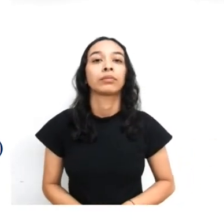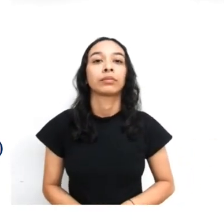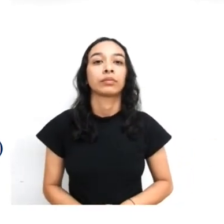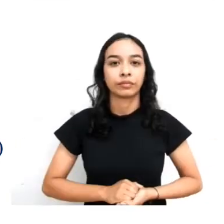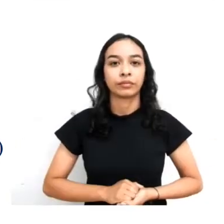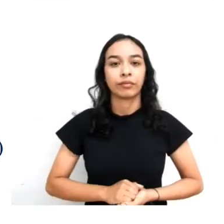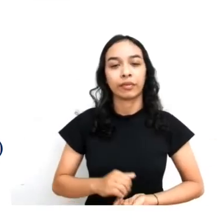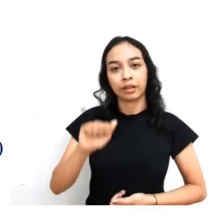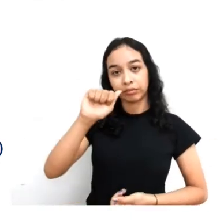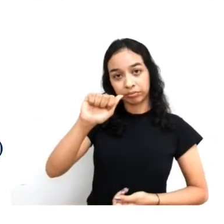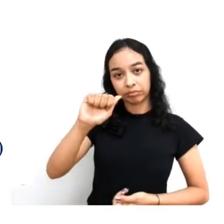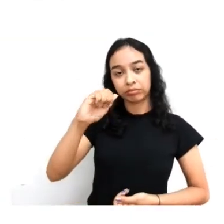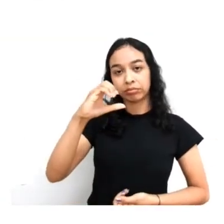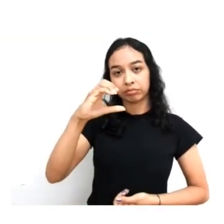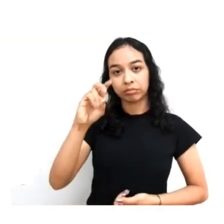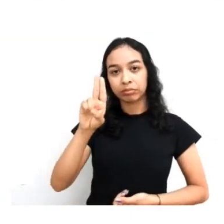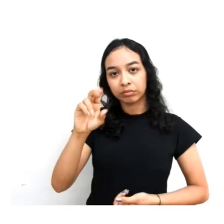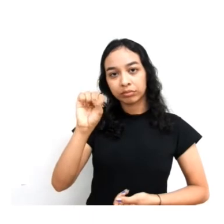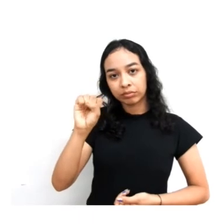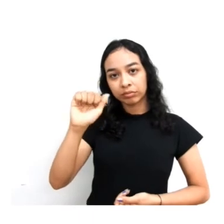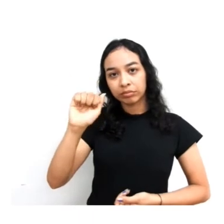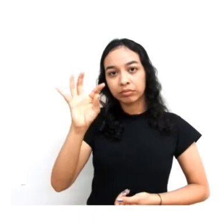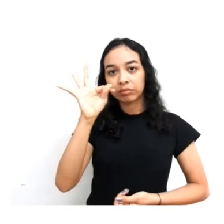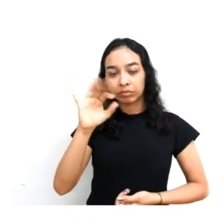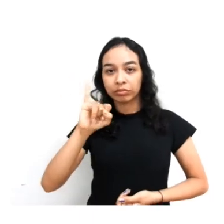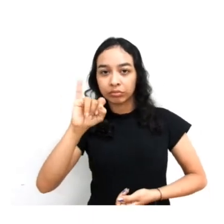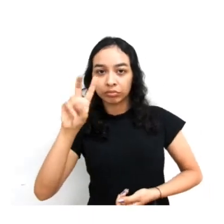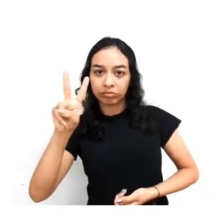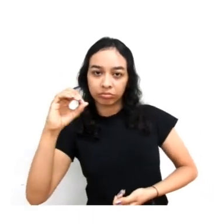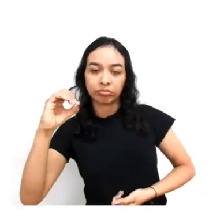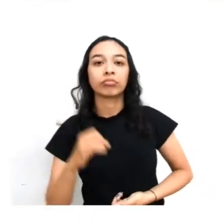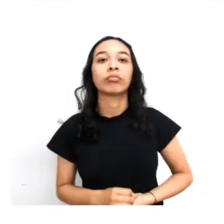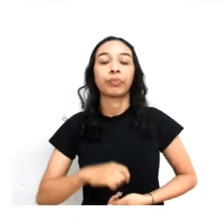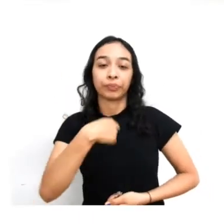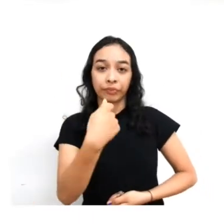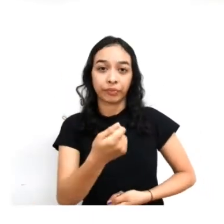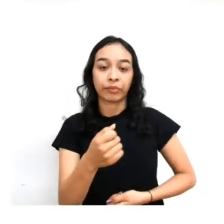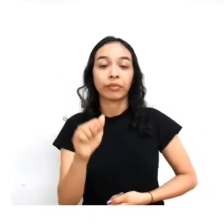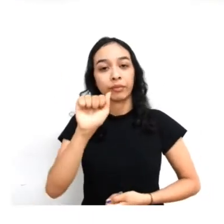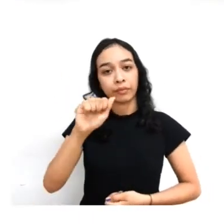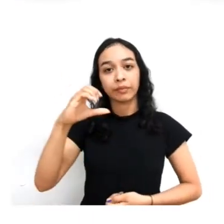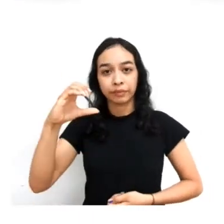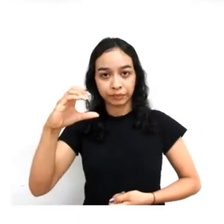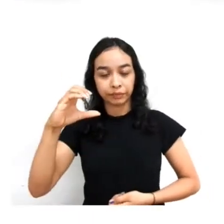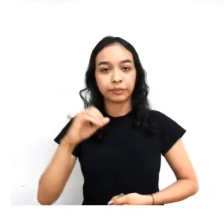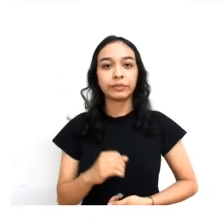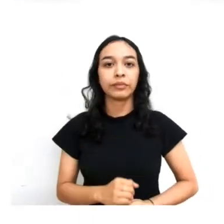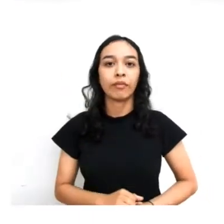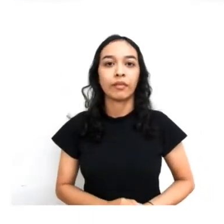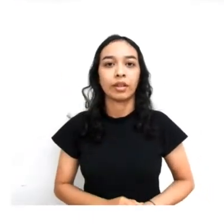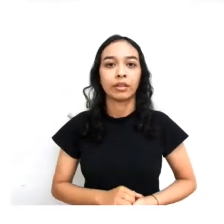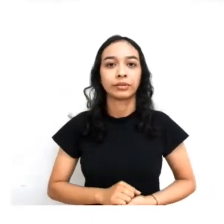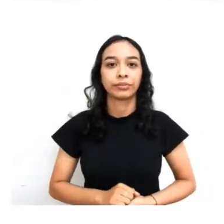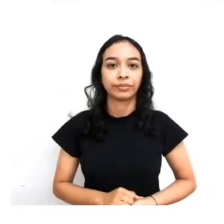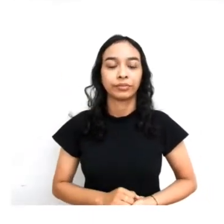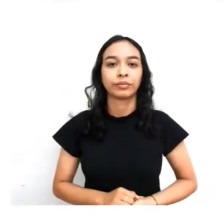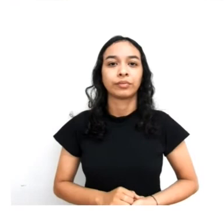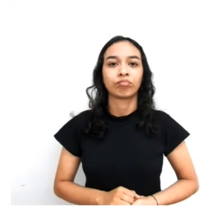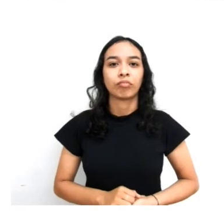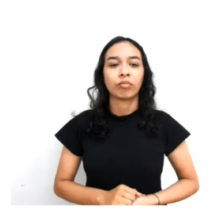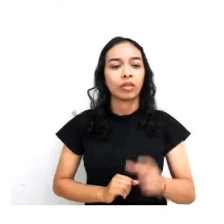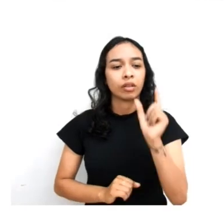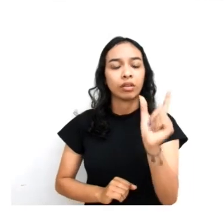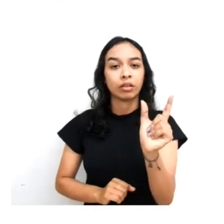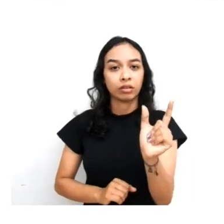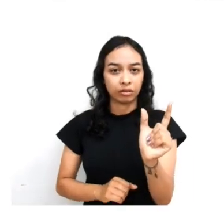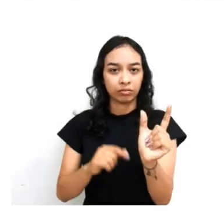neutro. Acusativo. O termo acusativo vem de accuso,